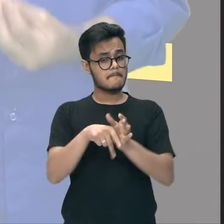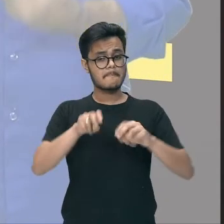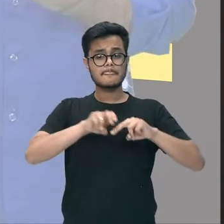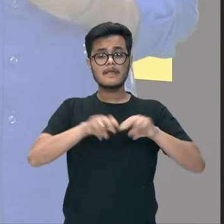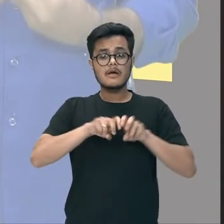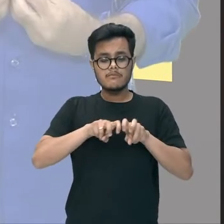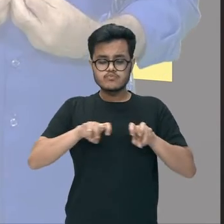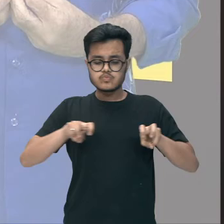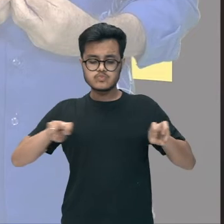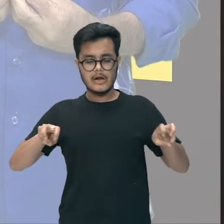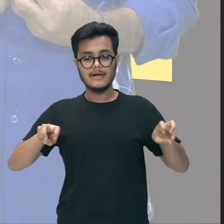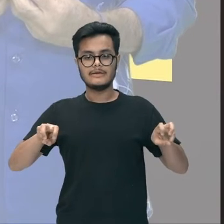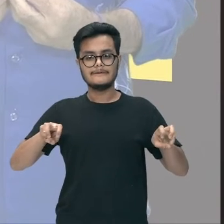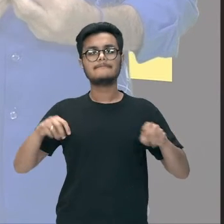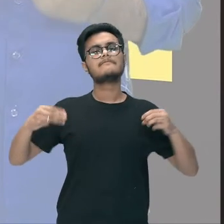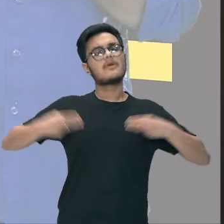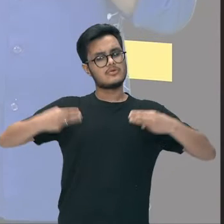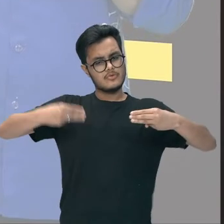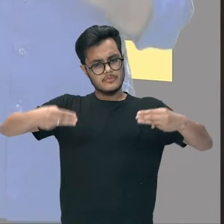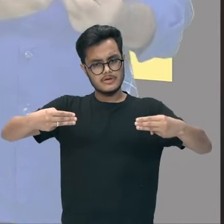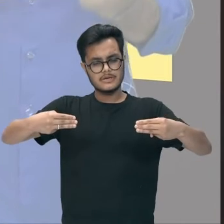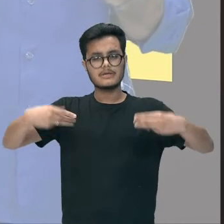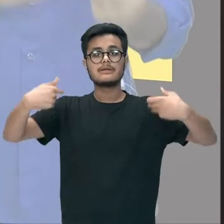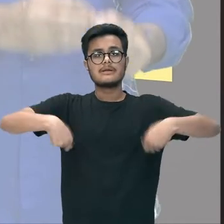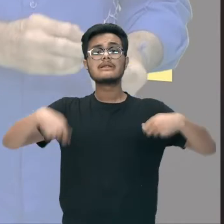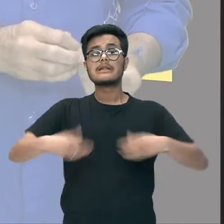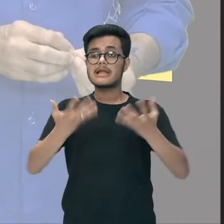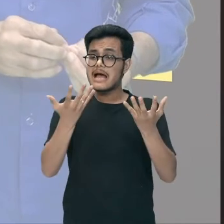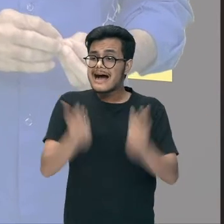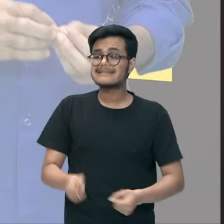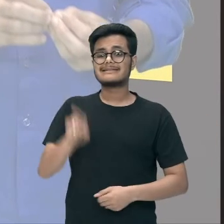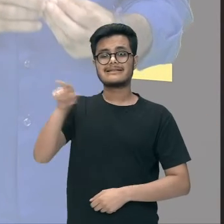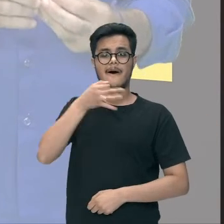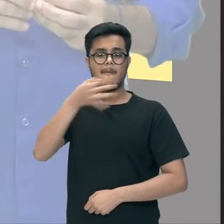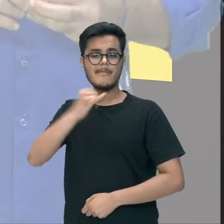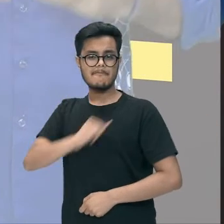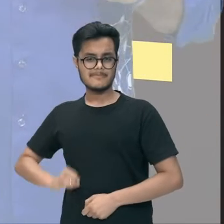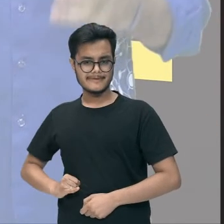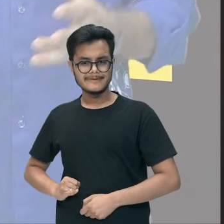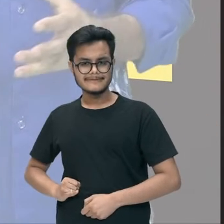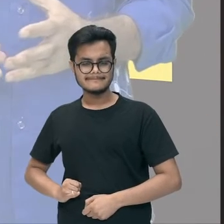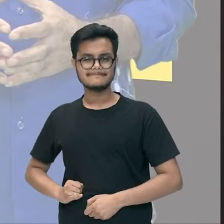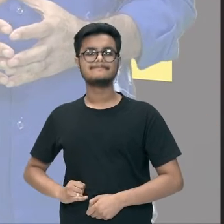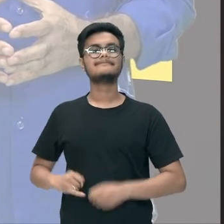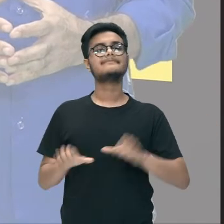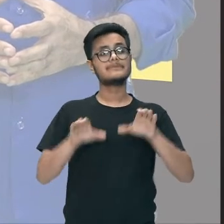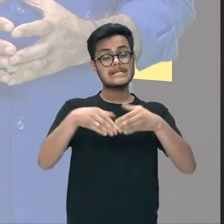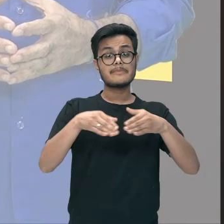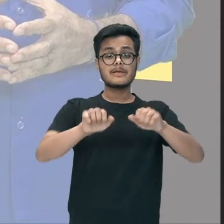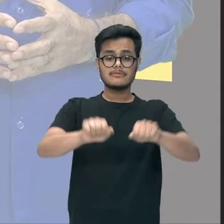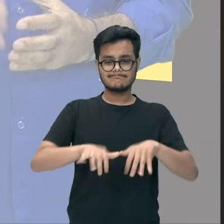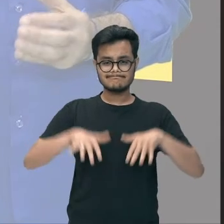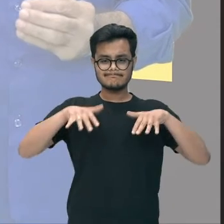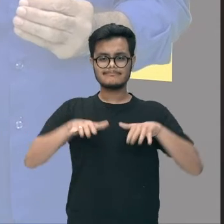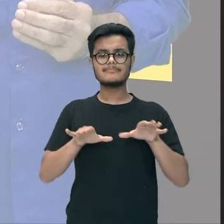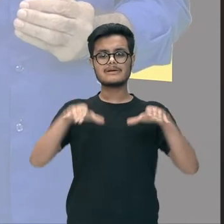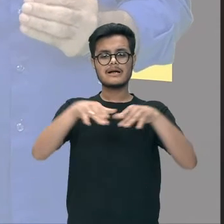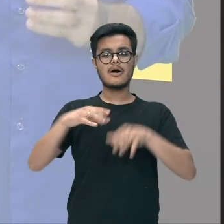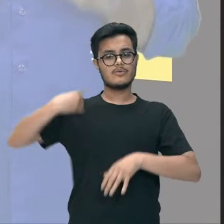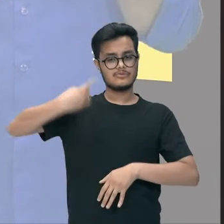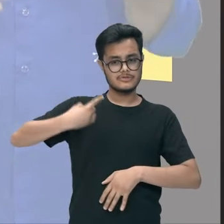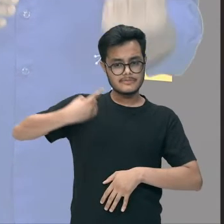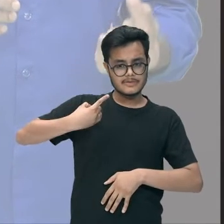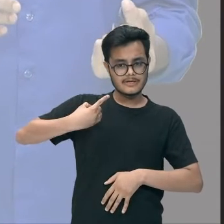O gabinete ministerial deveria ter a confiança do imperador e da Câmara dos Deputados. E